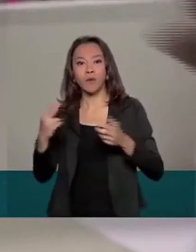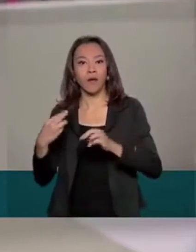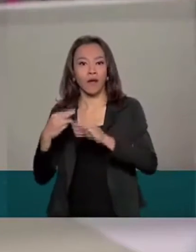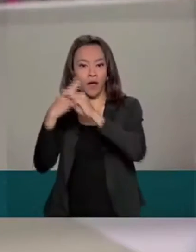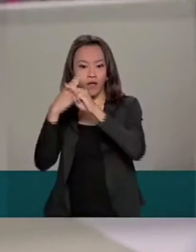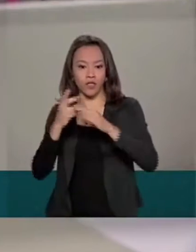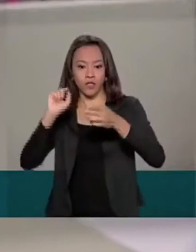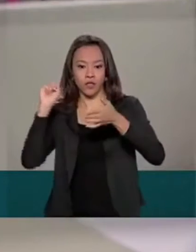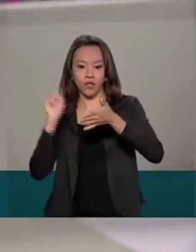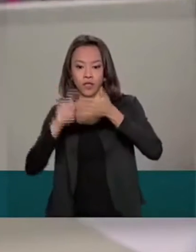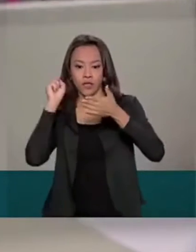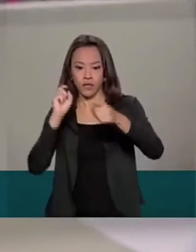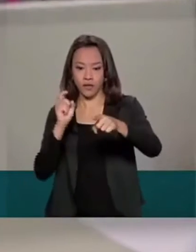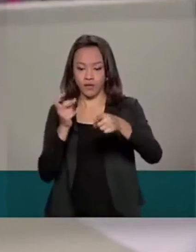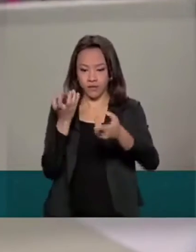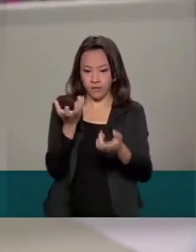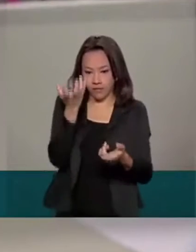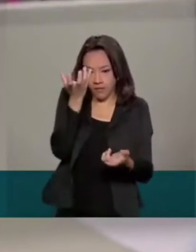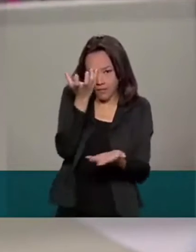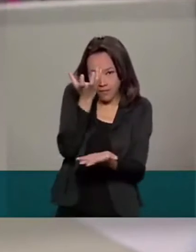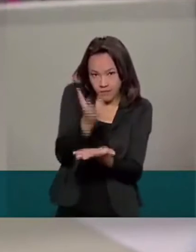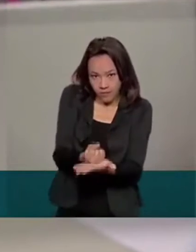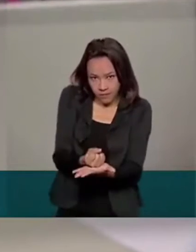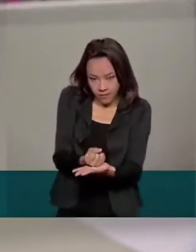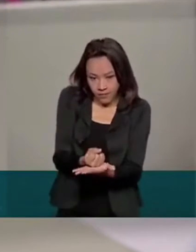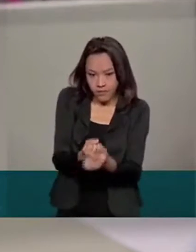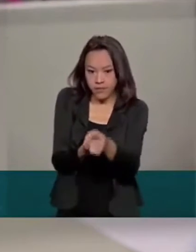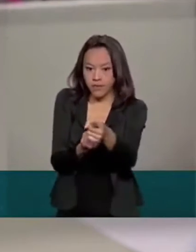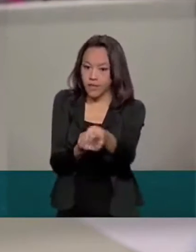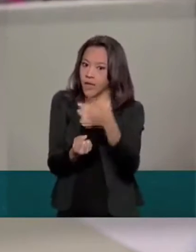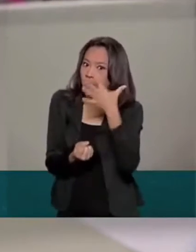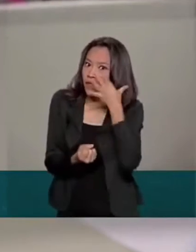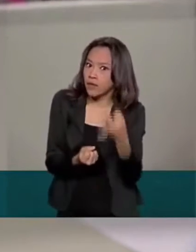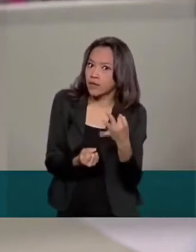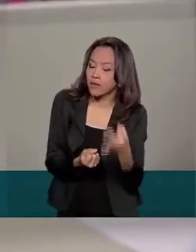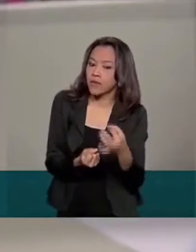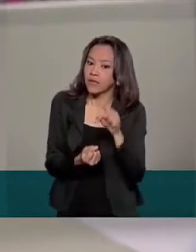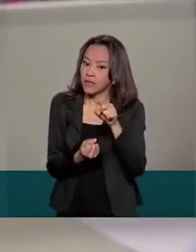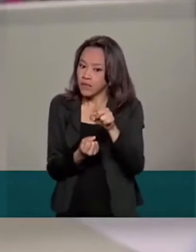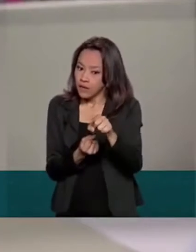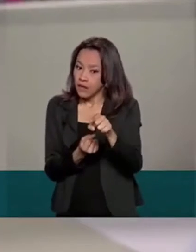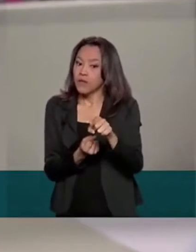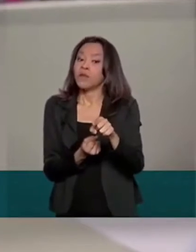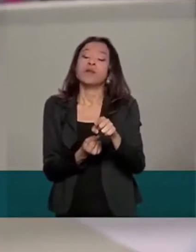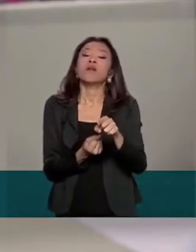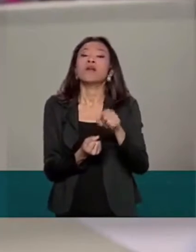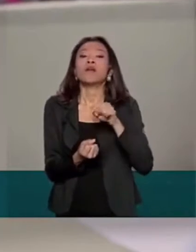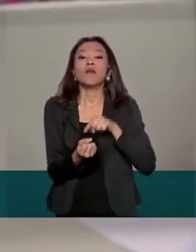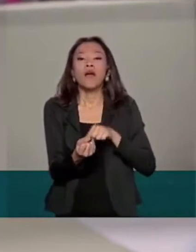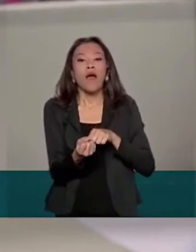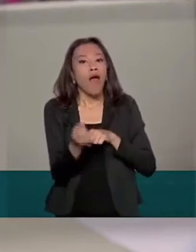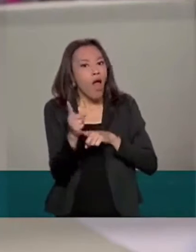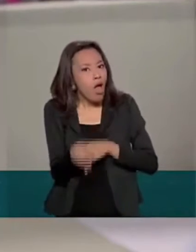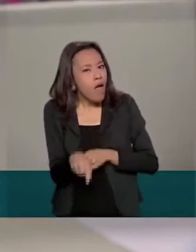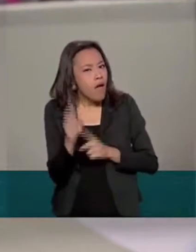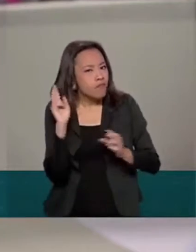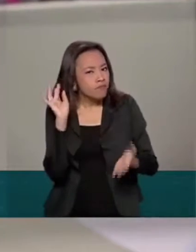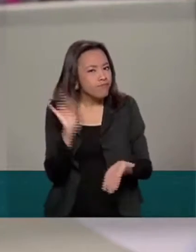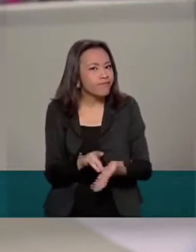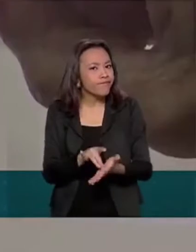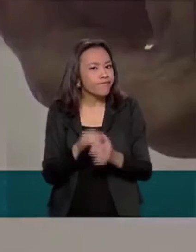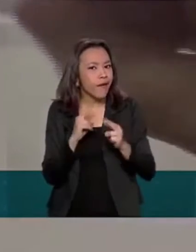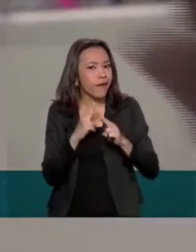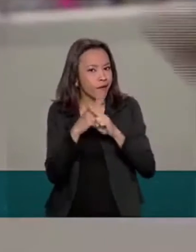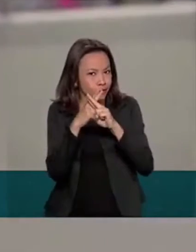Toque no ícone Instalar. E é importante verificar se o desenvolvedor do software é a Caixa Econômica